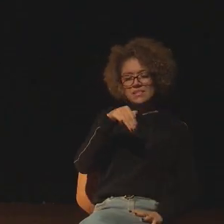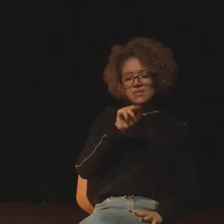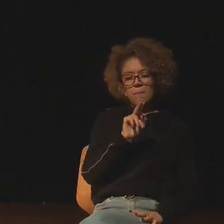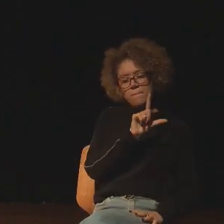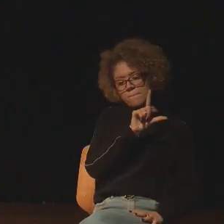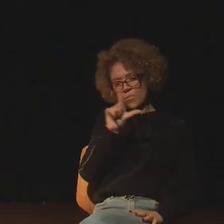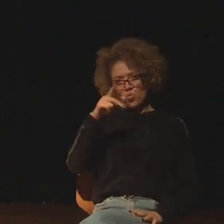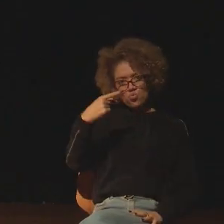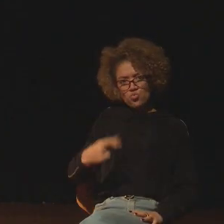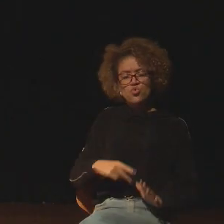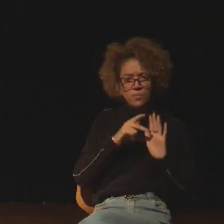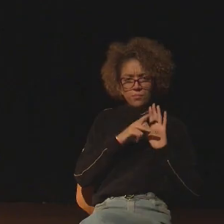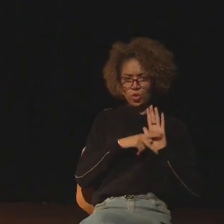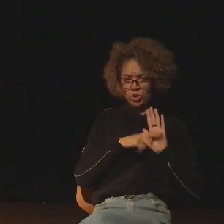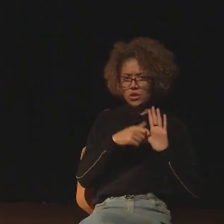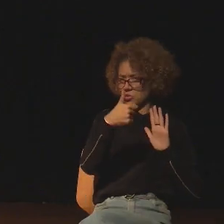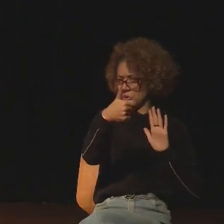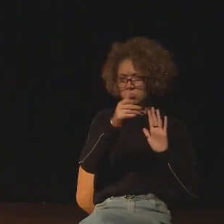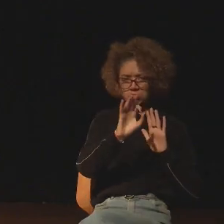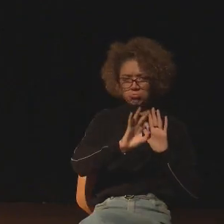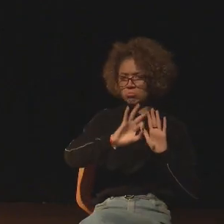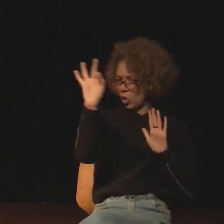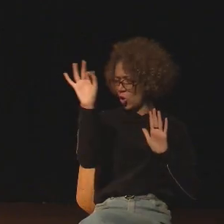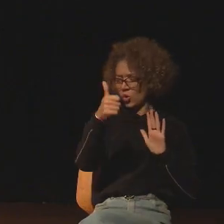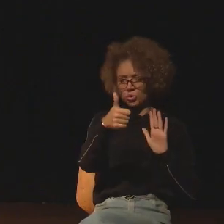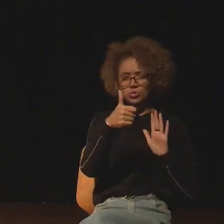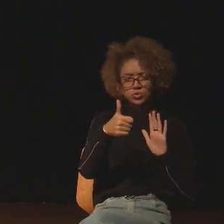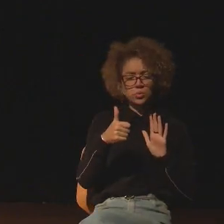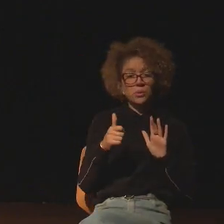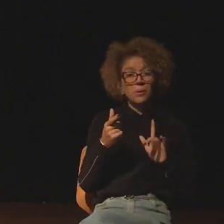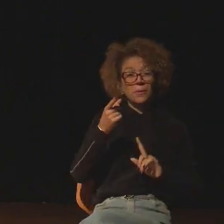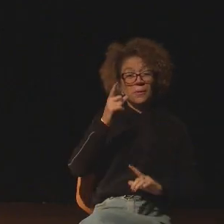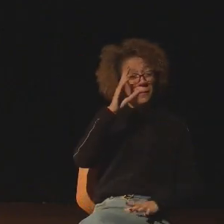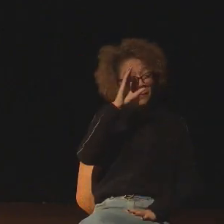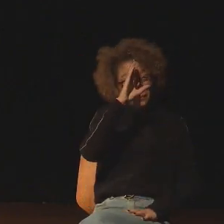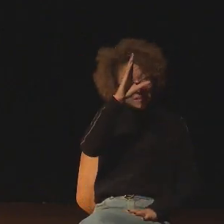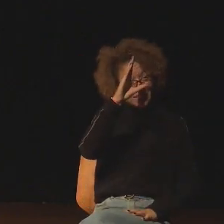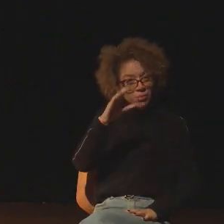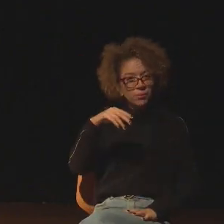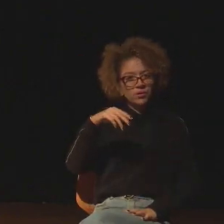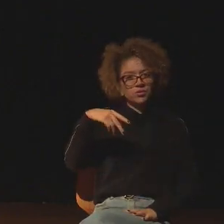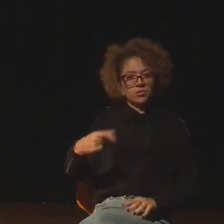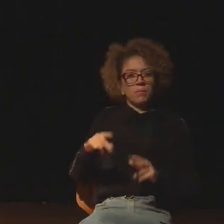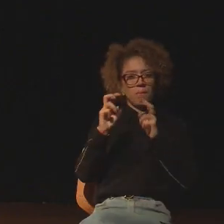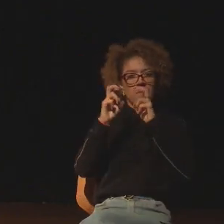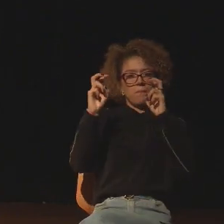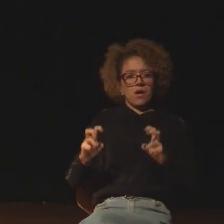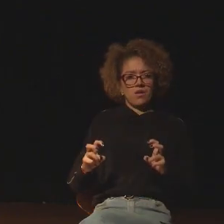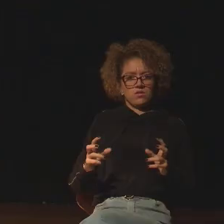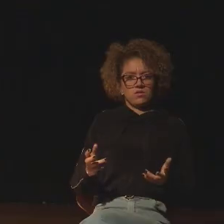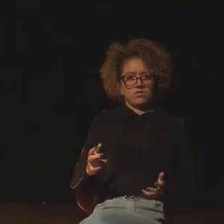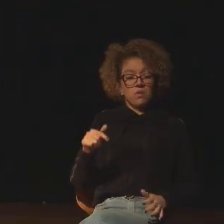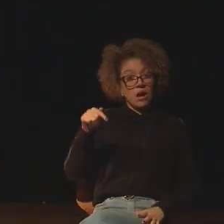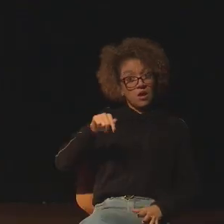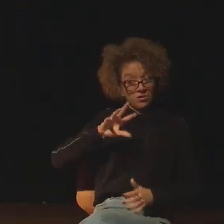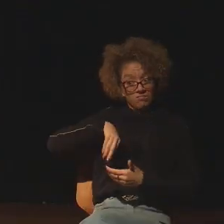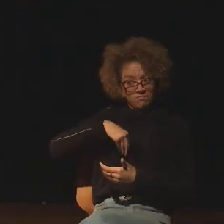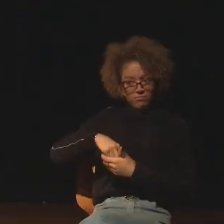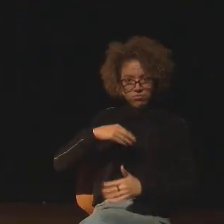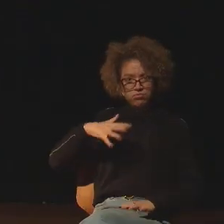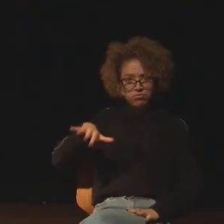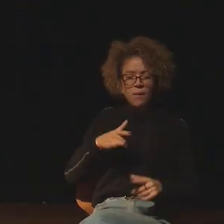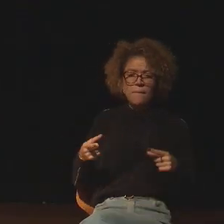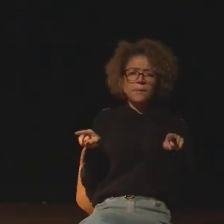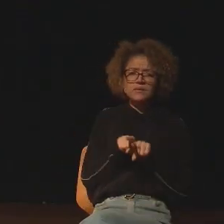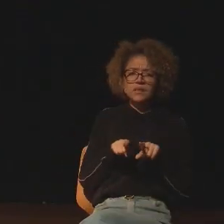esse processo e pelo processo que vocês apresentaram, e principalmente ao MASP. O MASP tem sido um parceiro